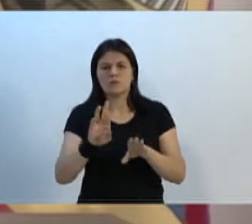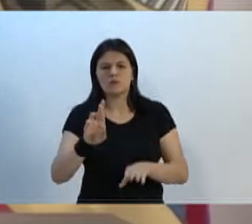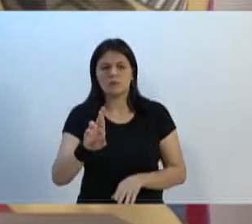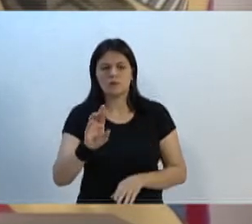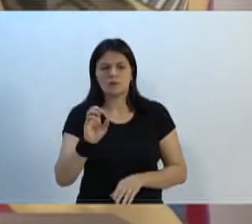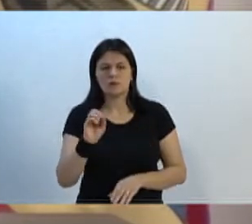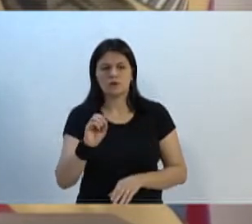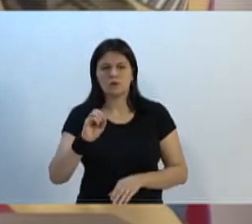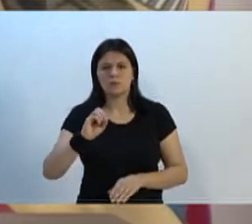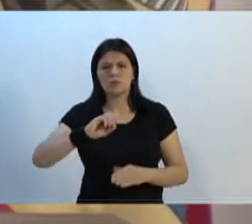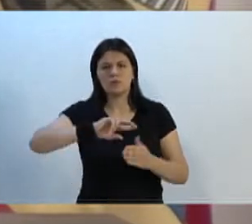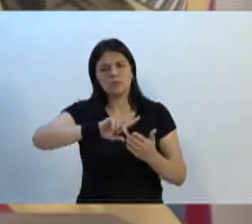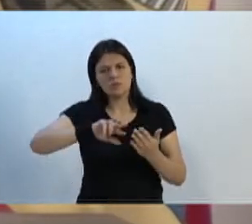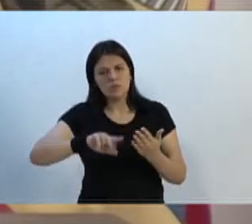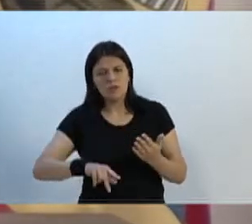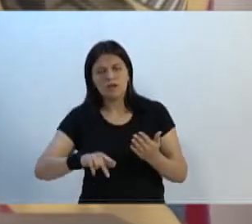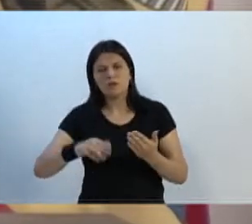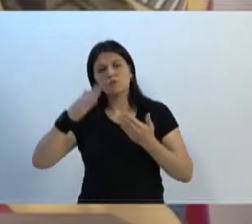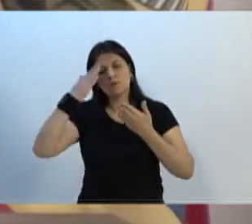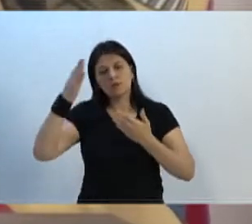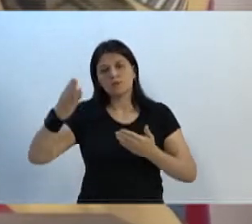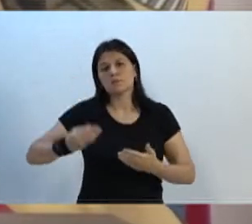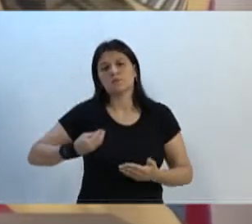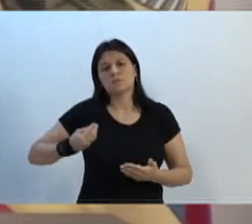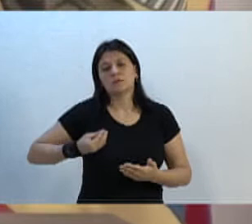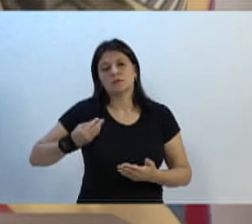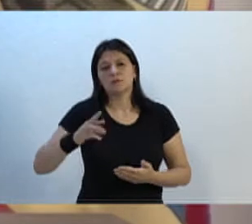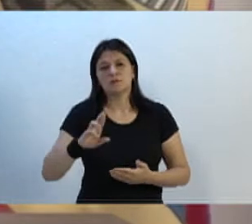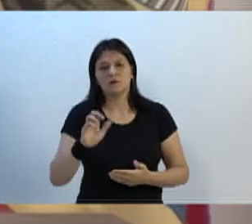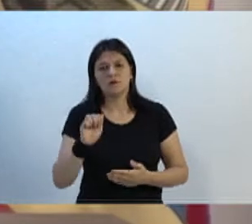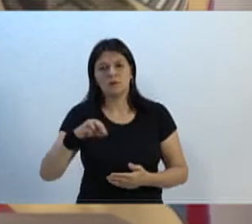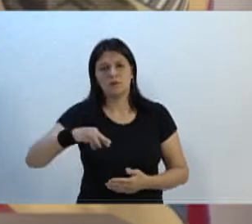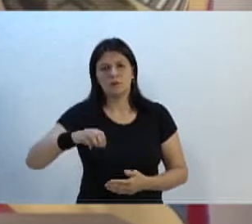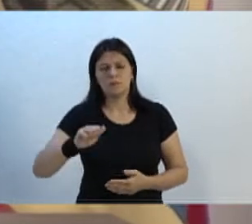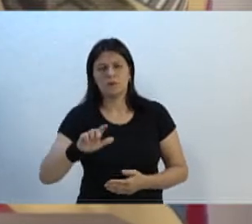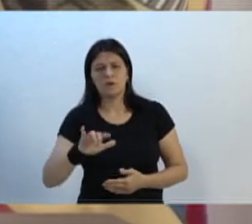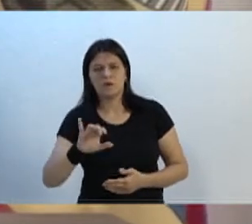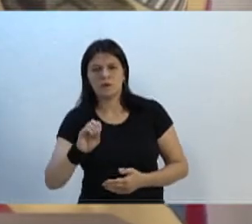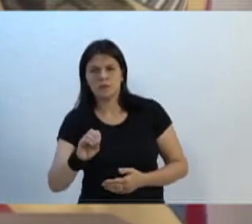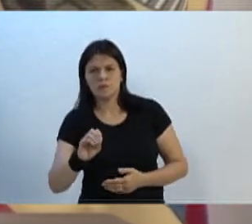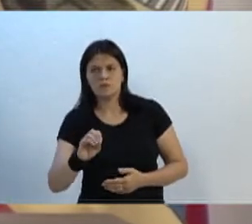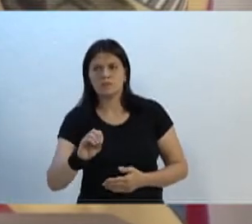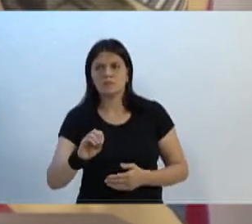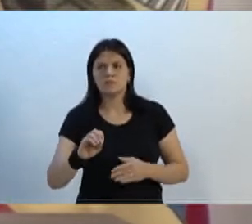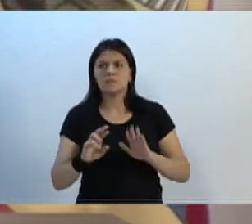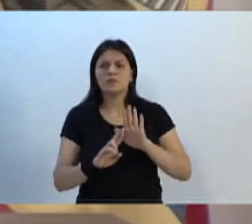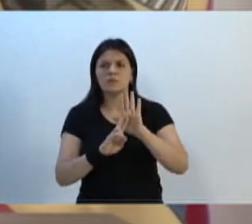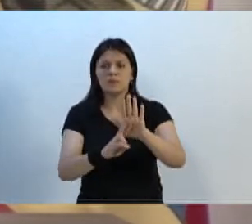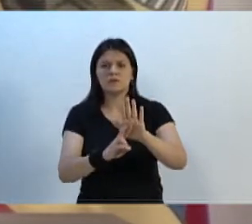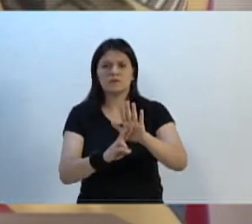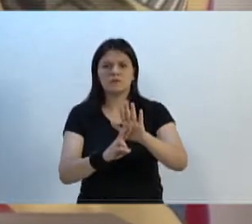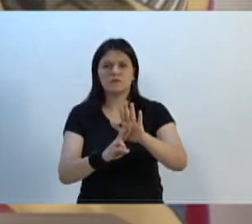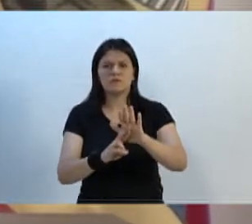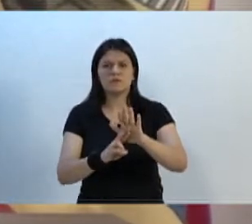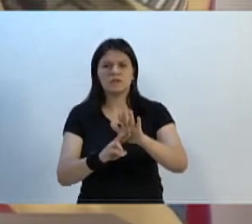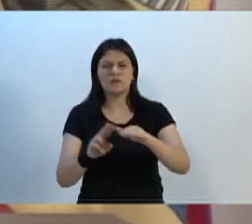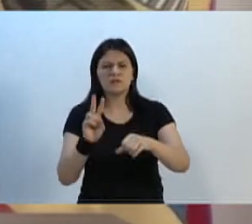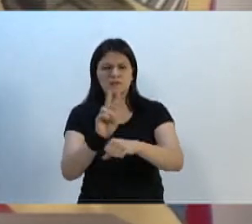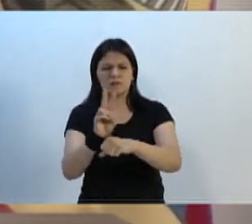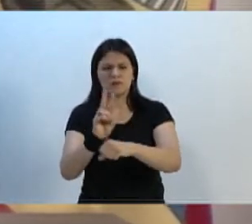Agradeço também a presença do Ramalho e do soltinho que estão presentes aqui solto como representante da Vigilância Sanitária